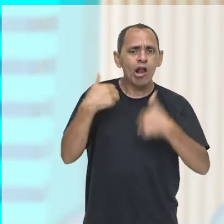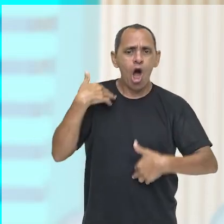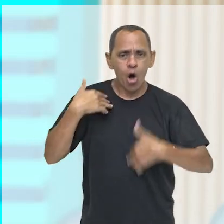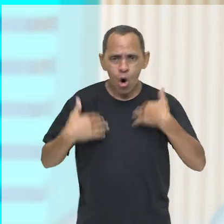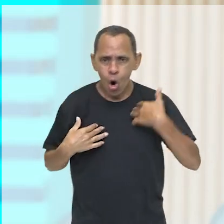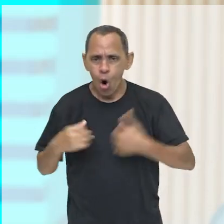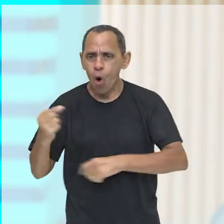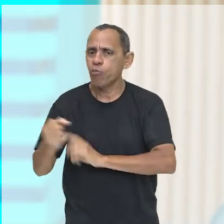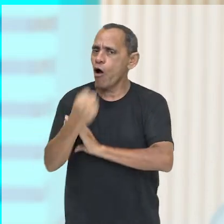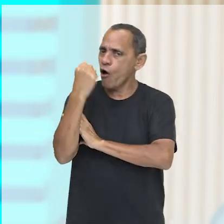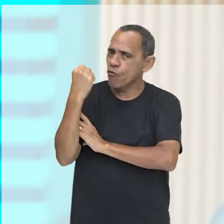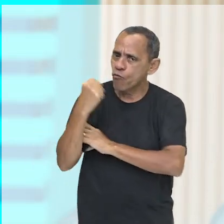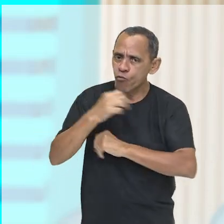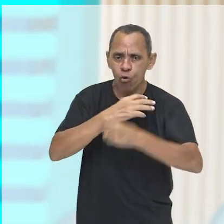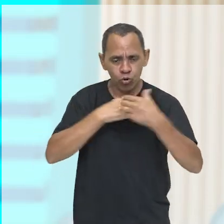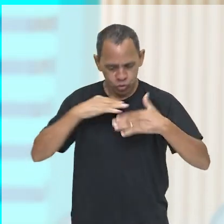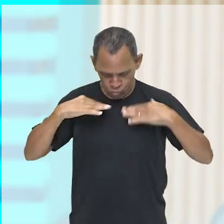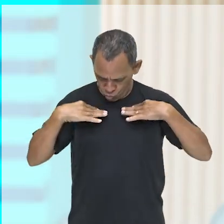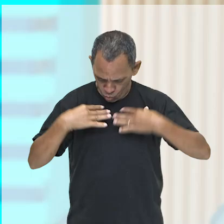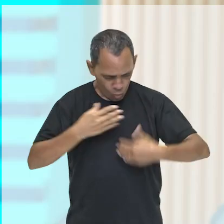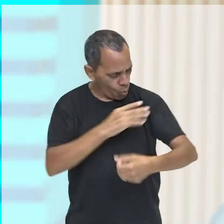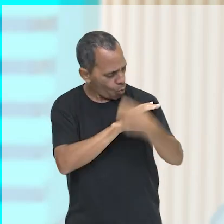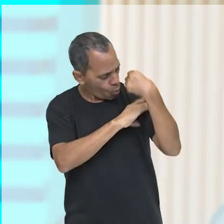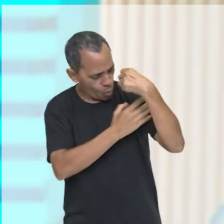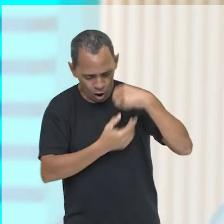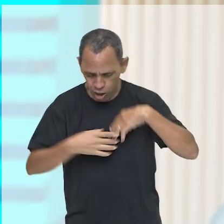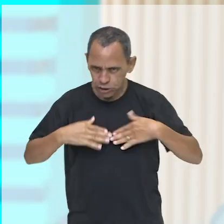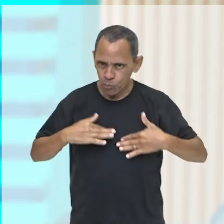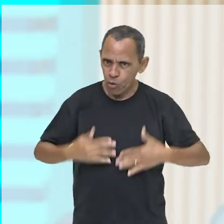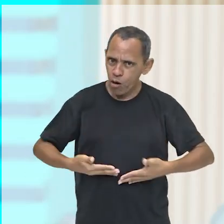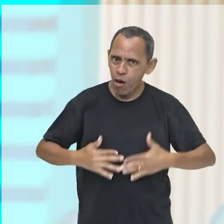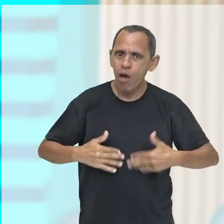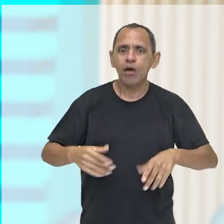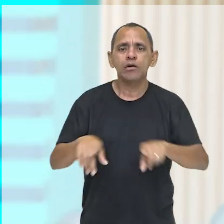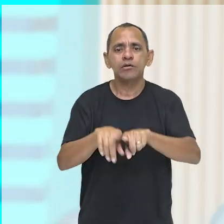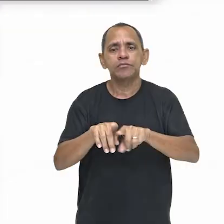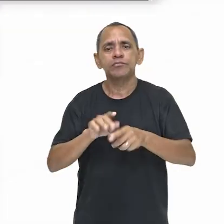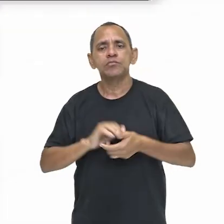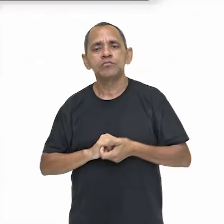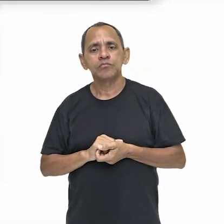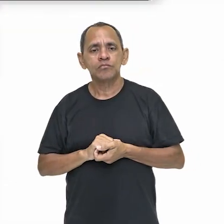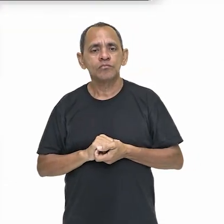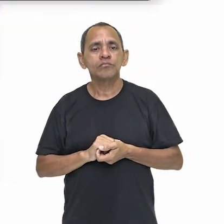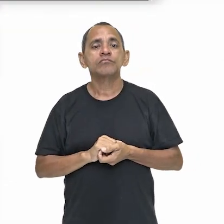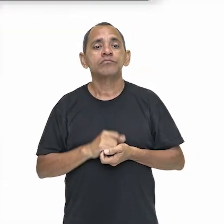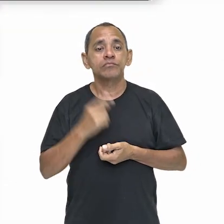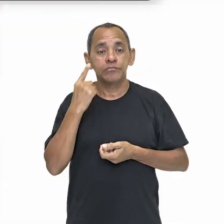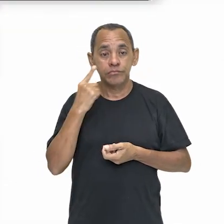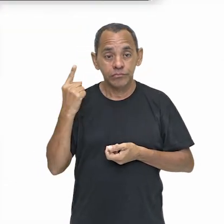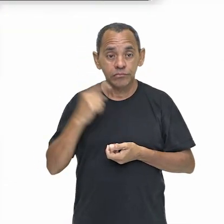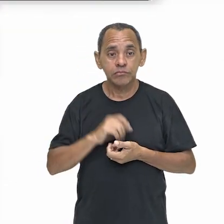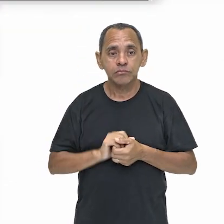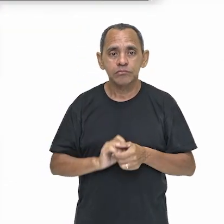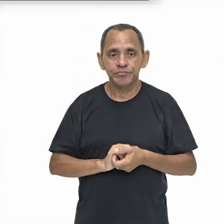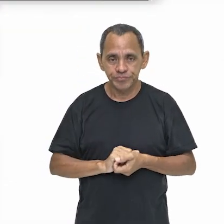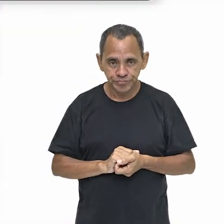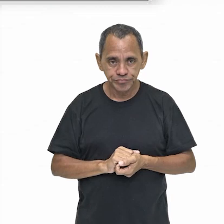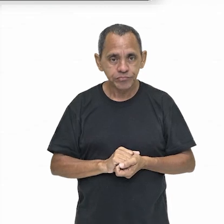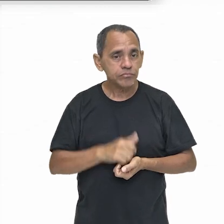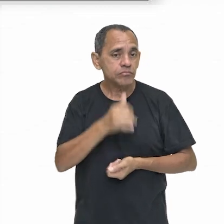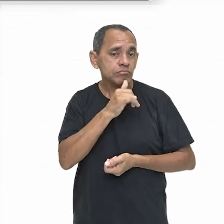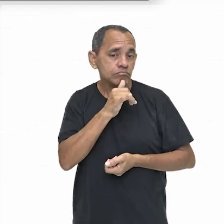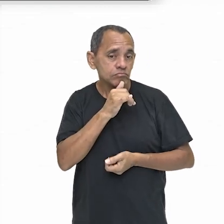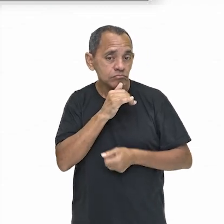da musculatura, da sua resistência, da sua aptidão física como um todo. Então a calistenia, são exemplos